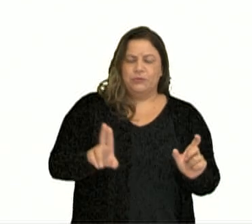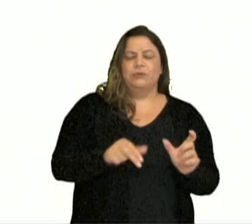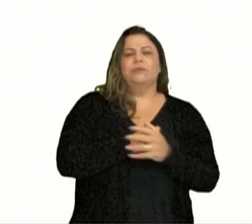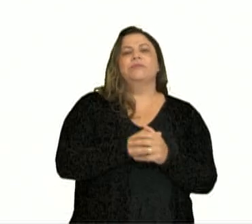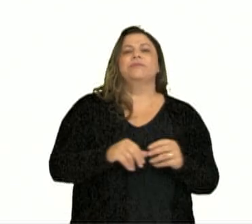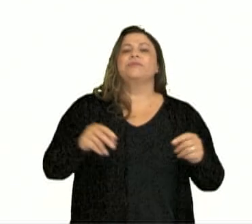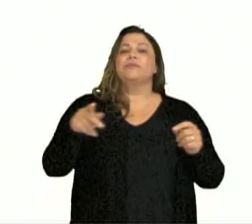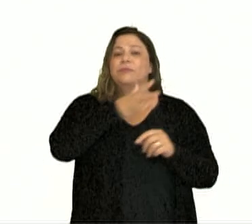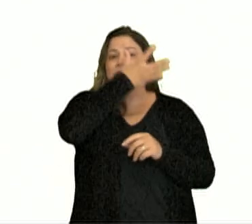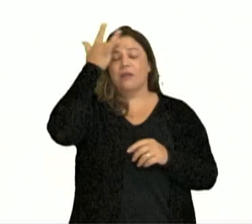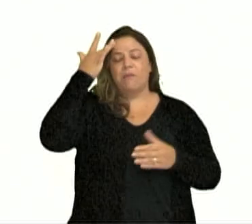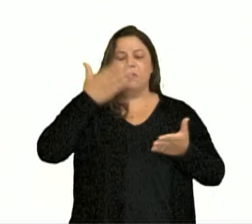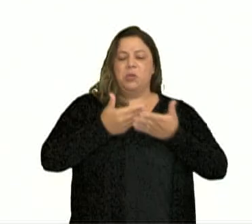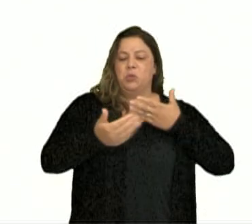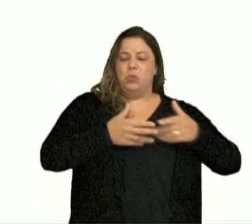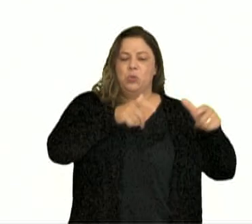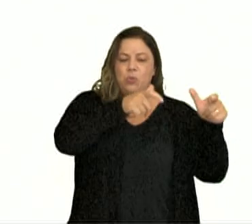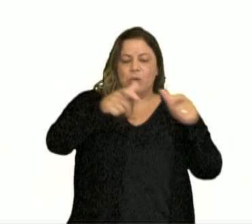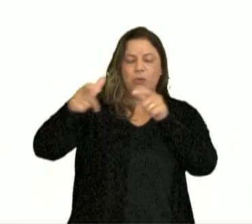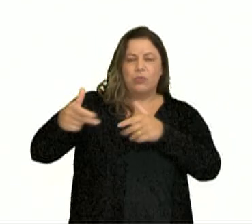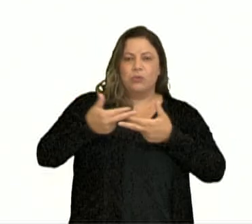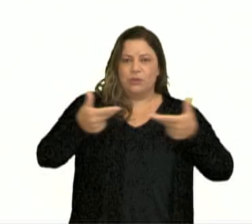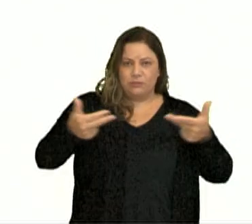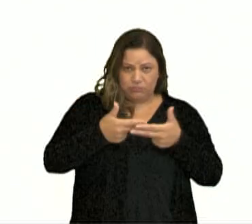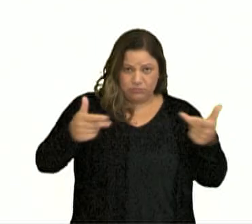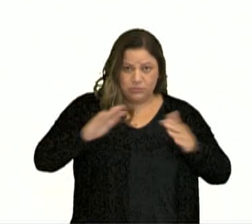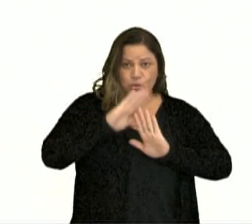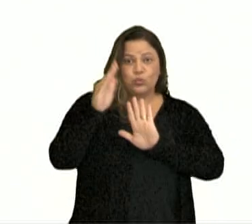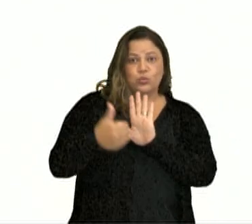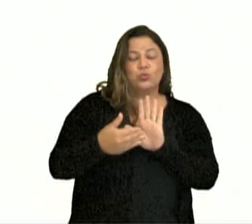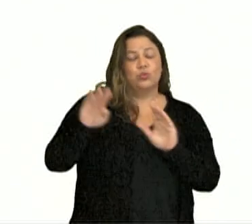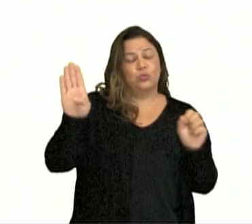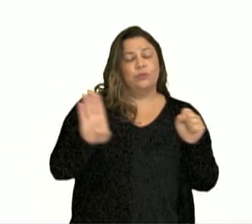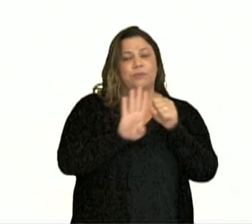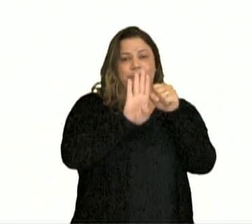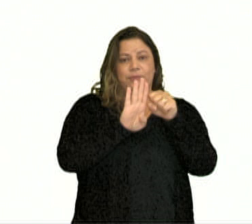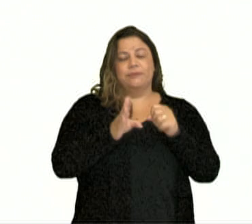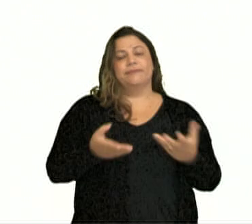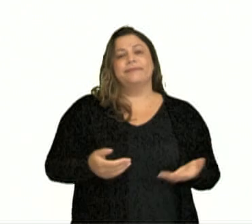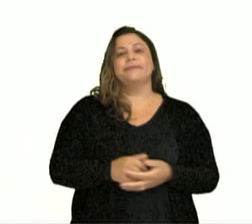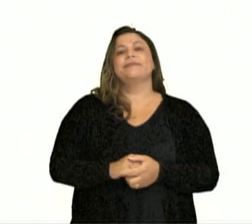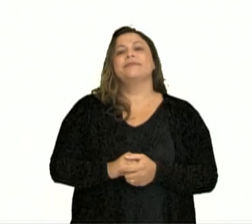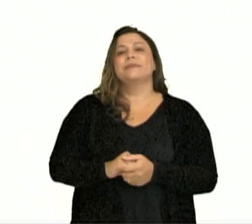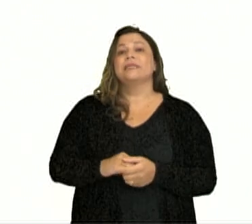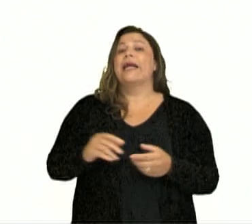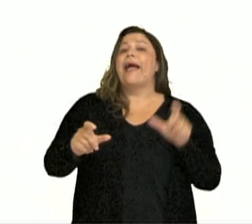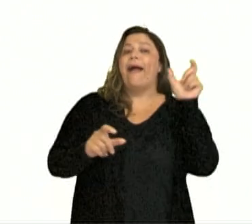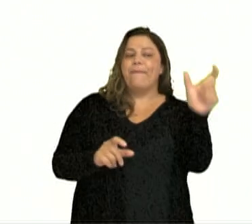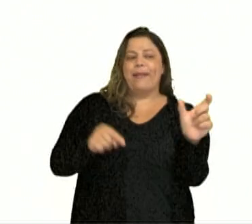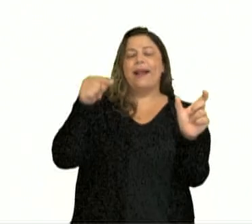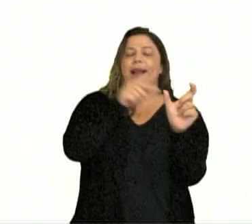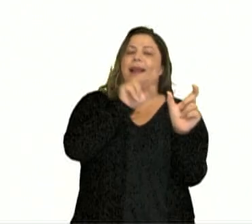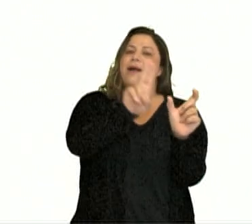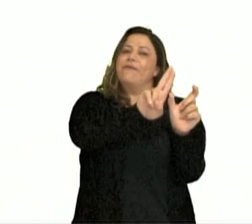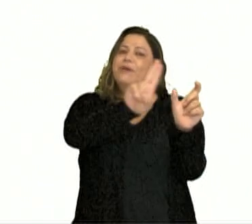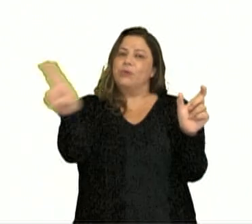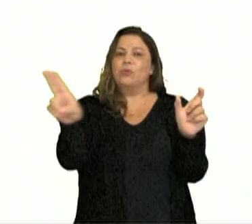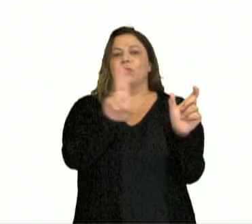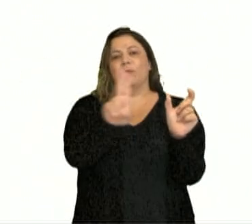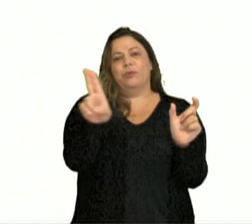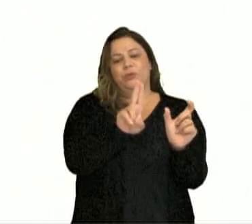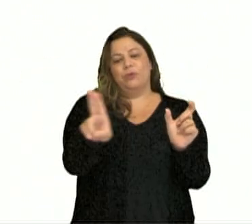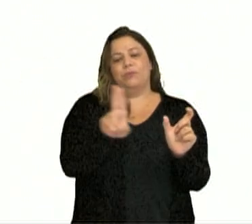uma pessoa, a um lugar, a uma coisa, tudo isso é substantivo, palavra que dá nome aos